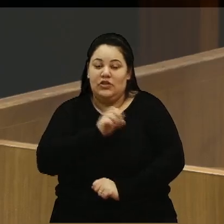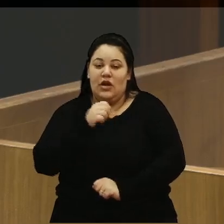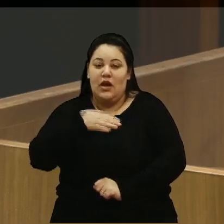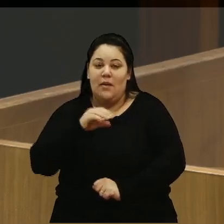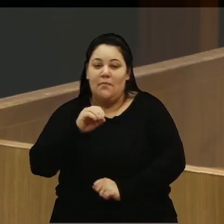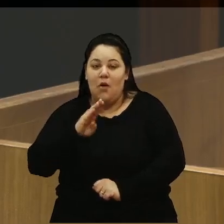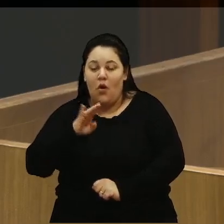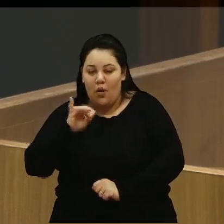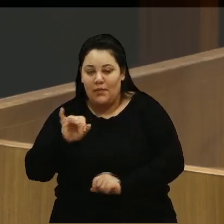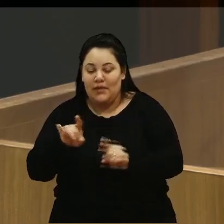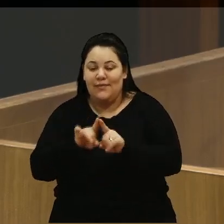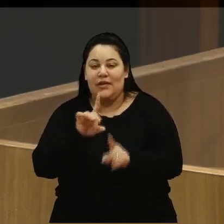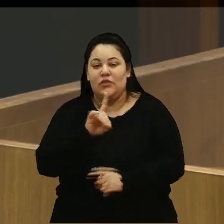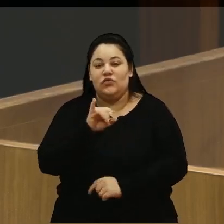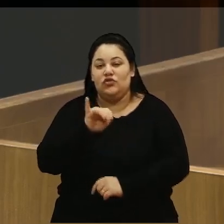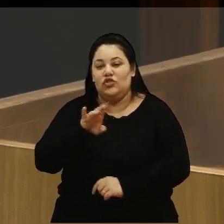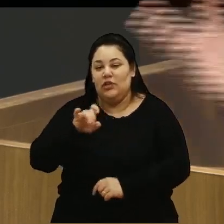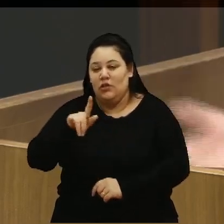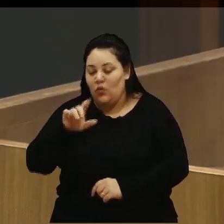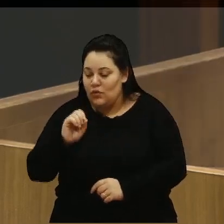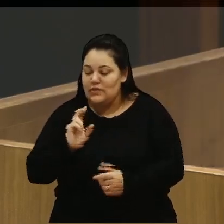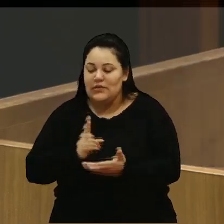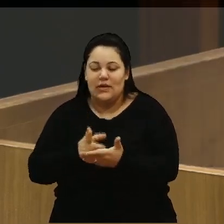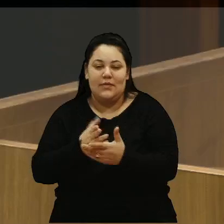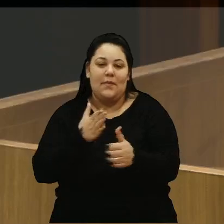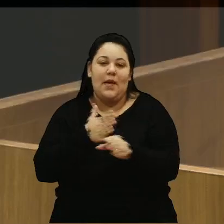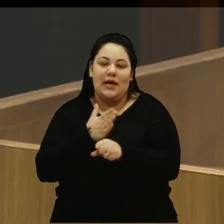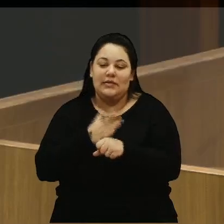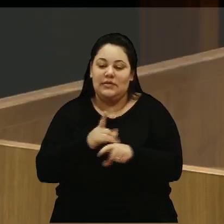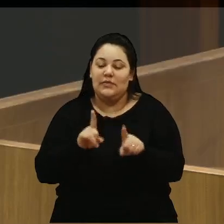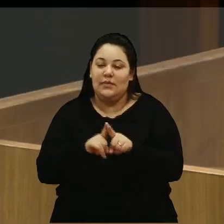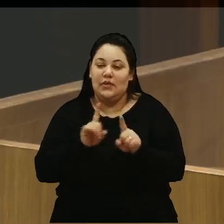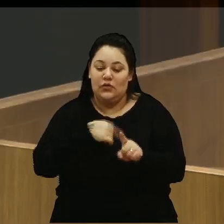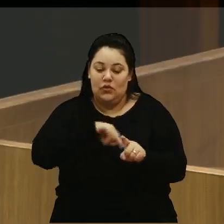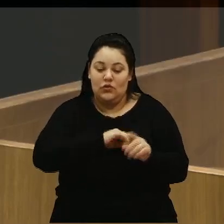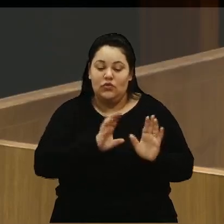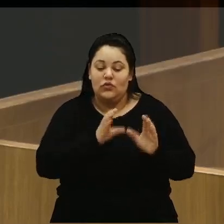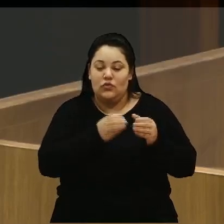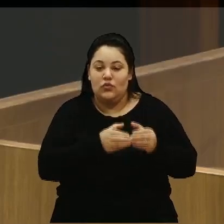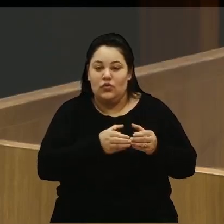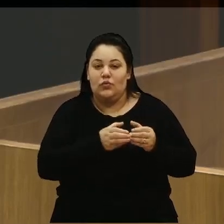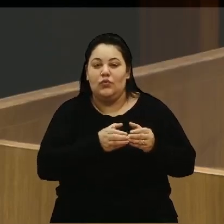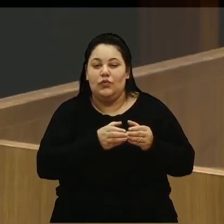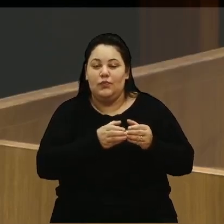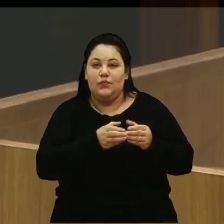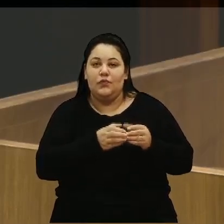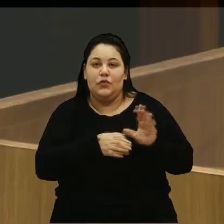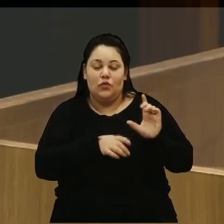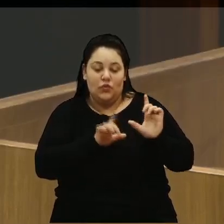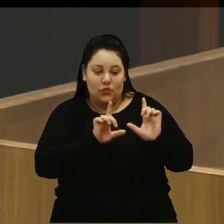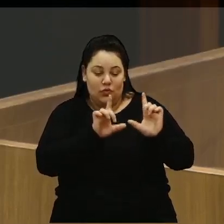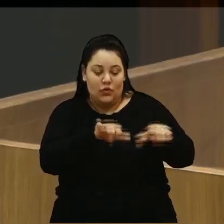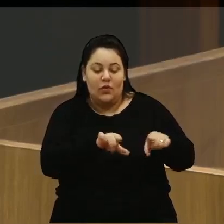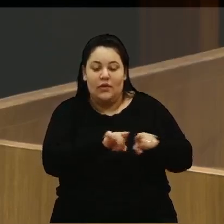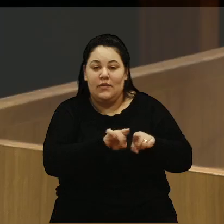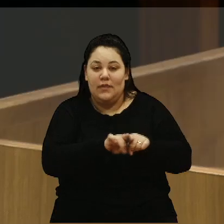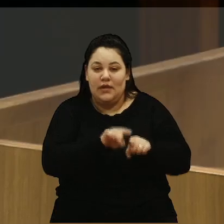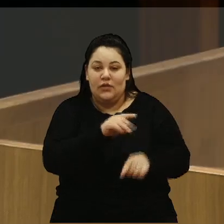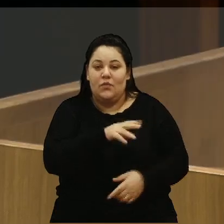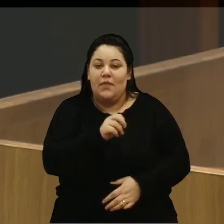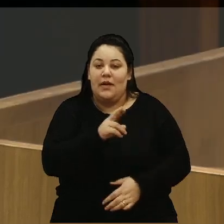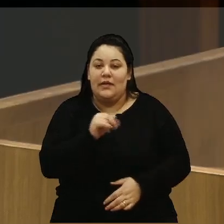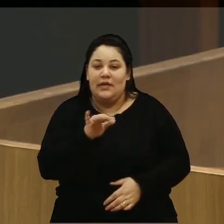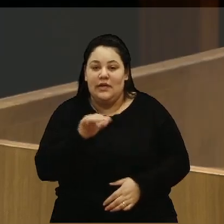Diego, que participa ativamente, tanto participava do nosso grupo gestor na Estação Cidadania, quanto ali da questão do Mariane. Então,